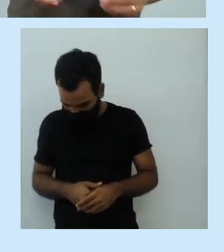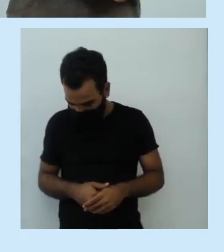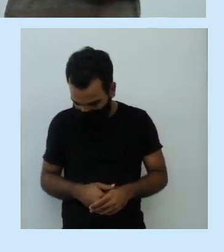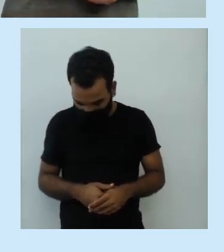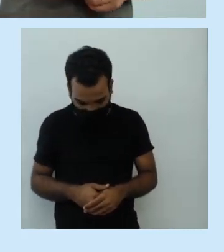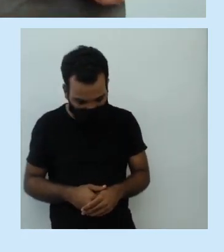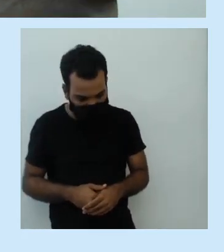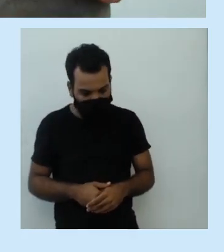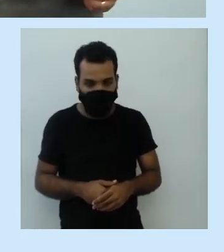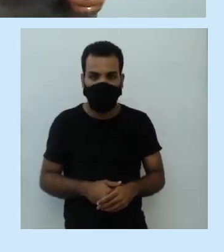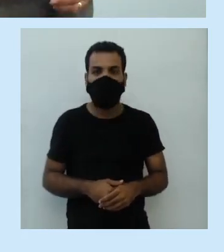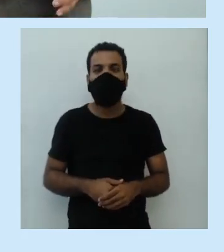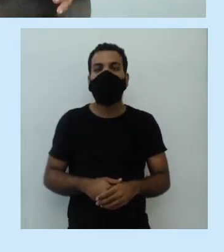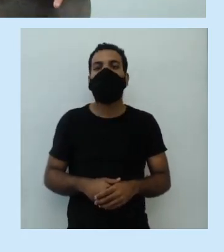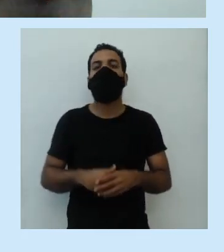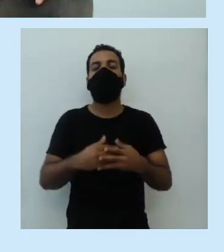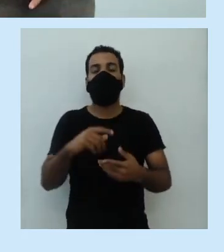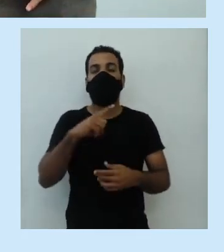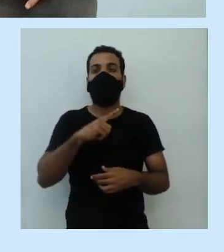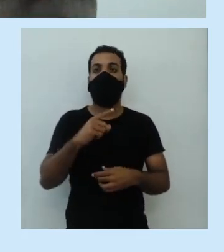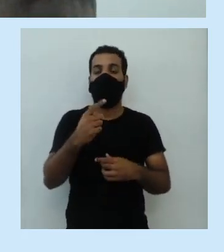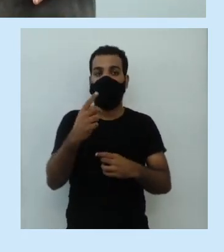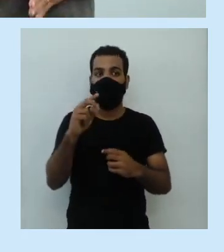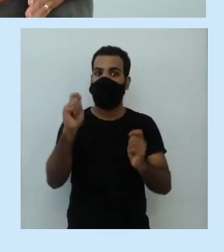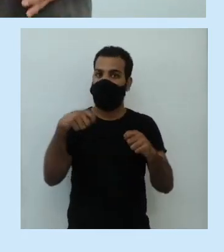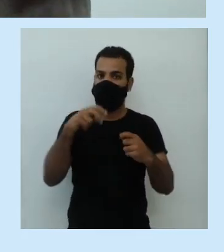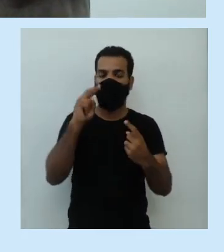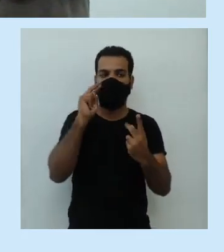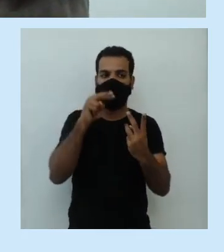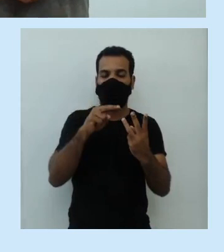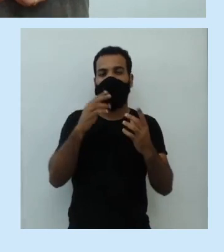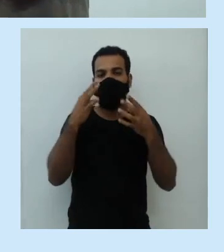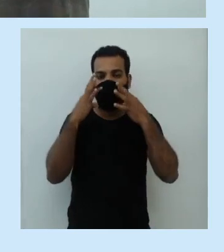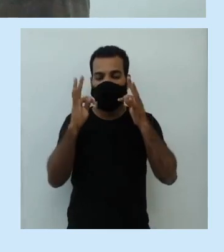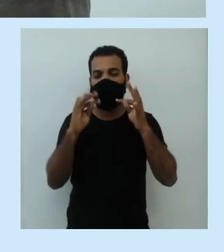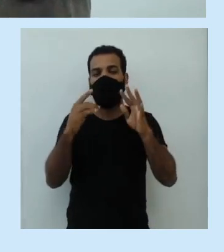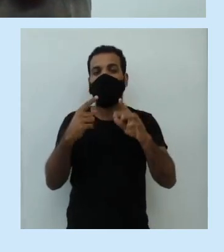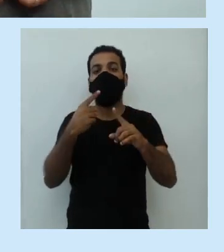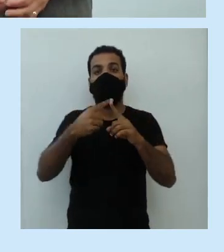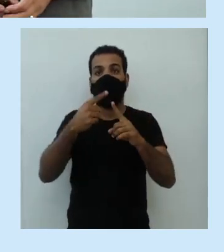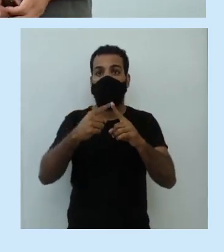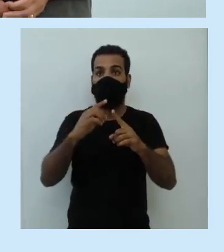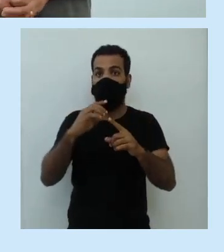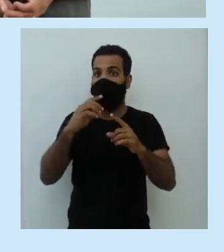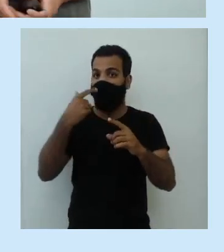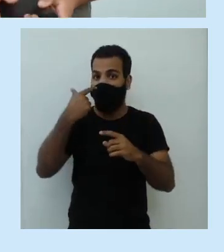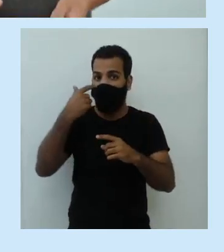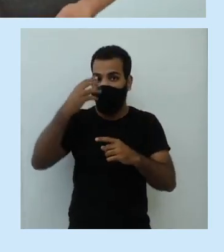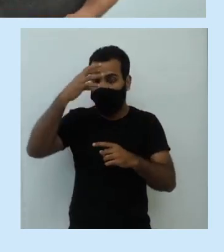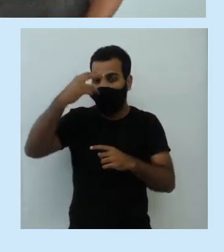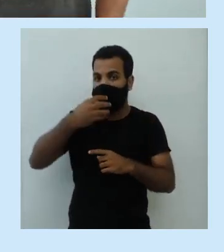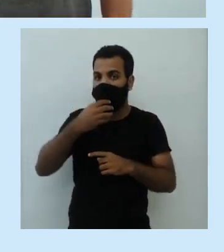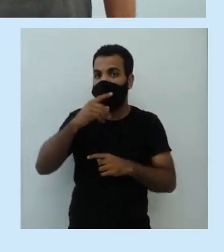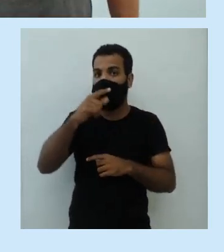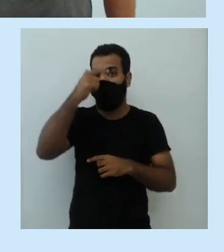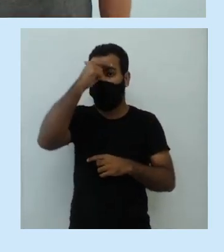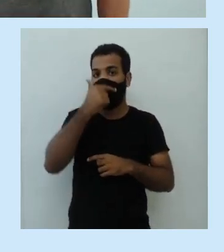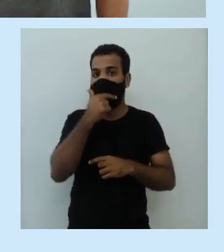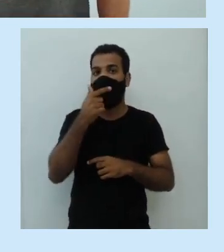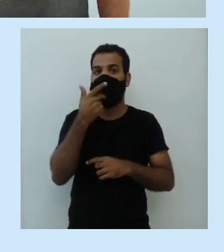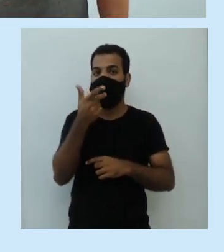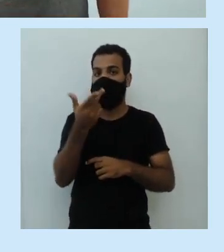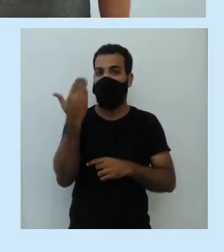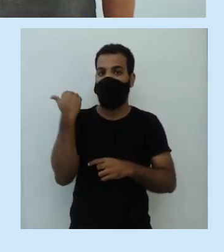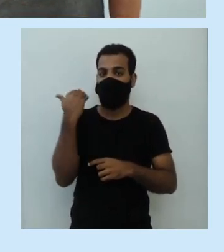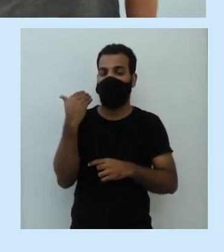questões precisam ser vistas com atenção, porque a construção do caráter, olha aqui, eu disse para vocês lá